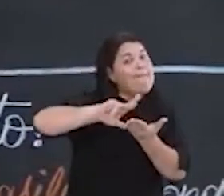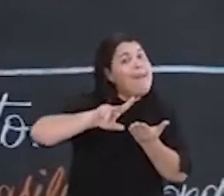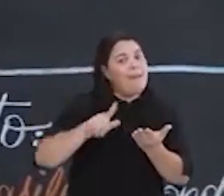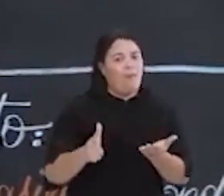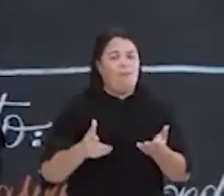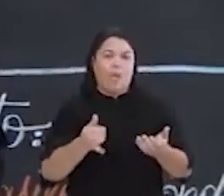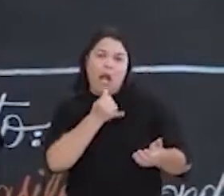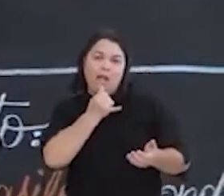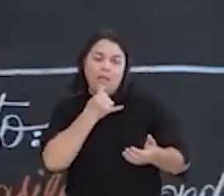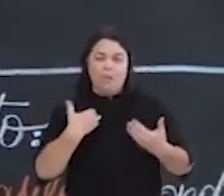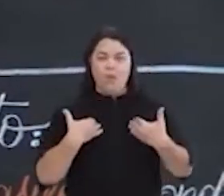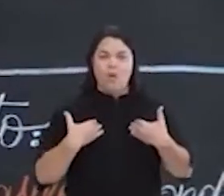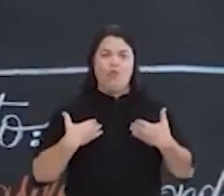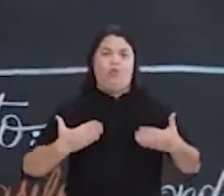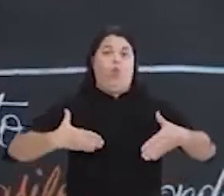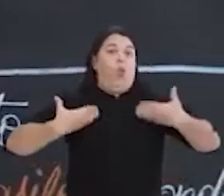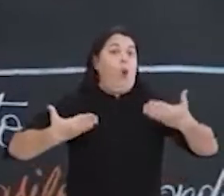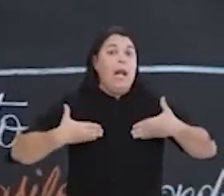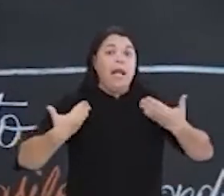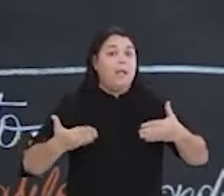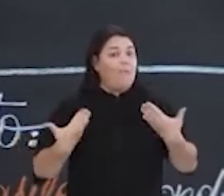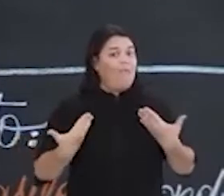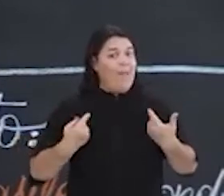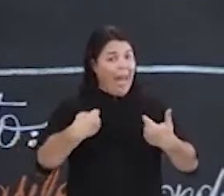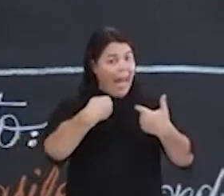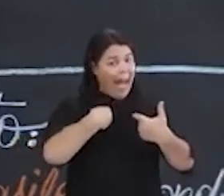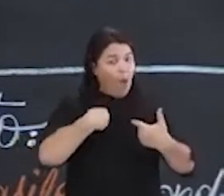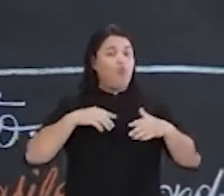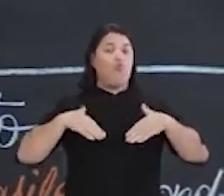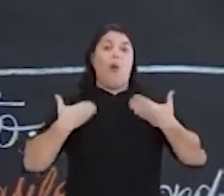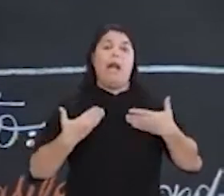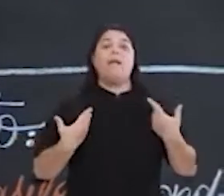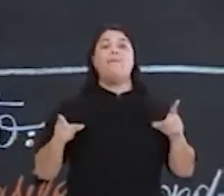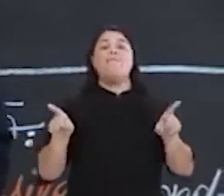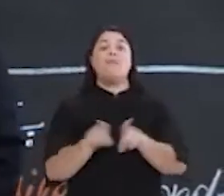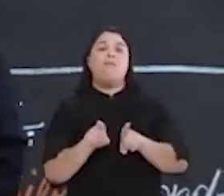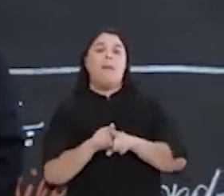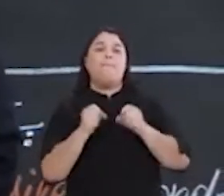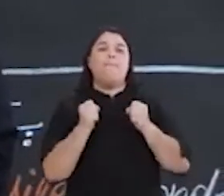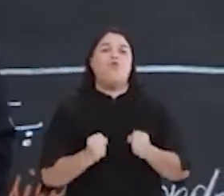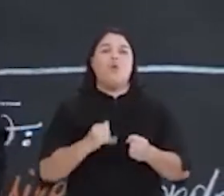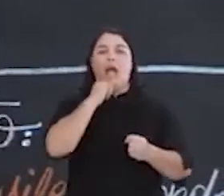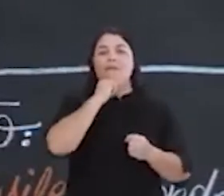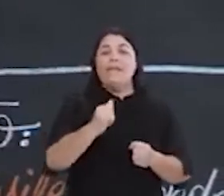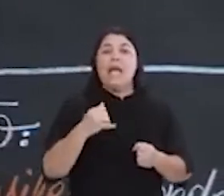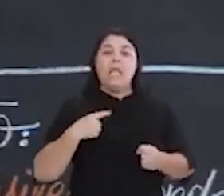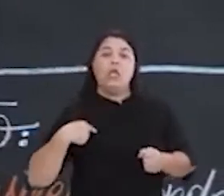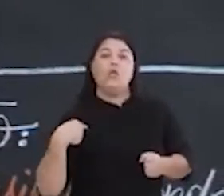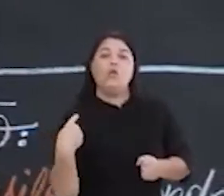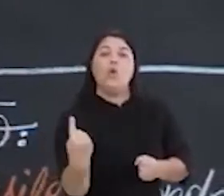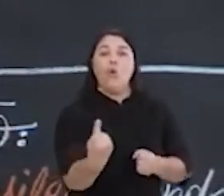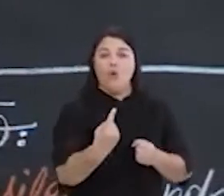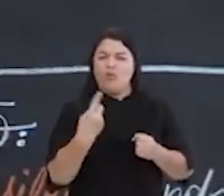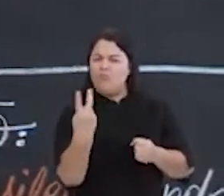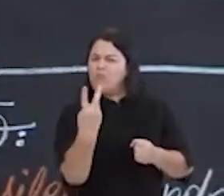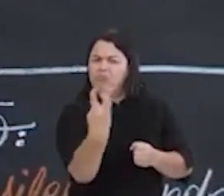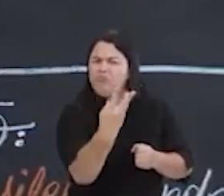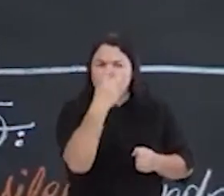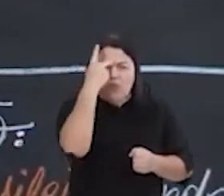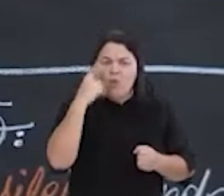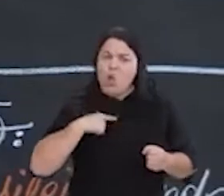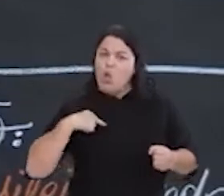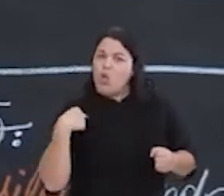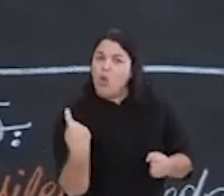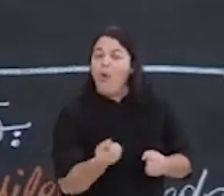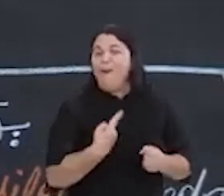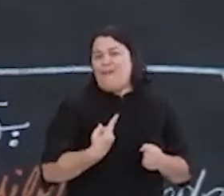eu estou alegre, essa frase está no número singular, mas eu posso dizer que nós estamos alegres. O alegre, esse adjetivo, ele já